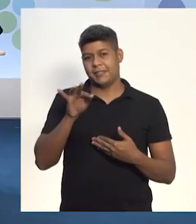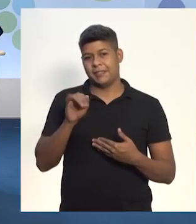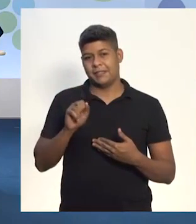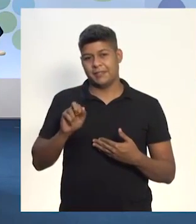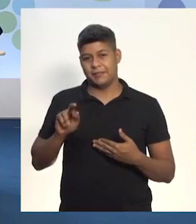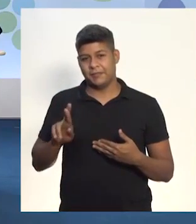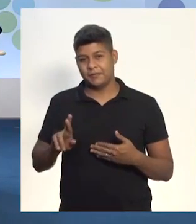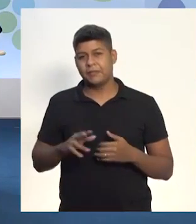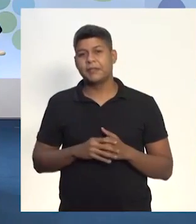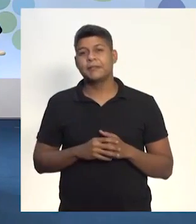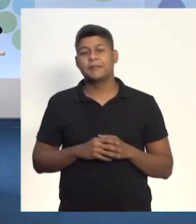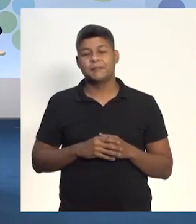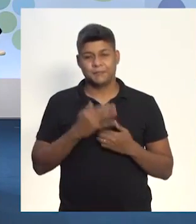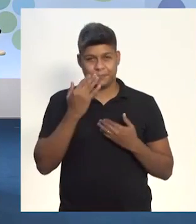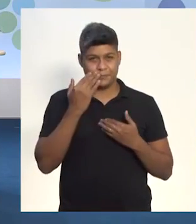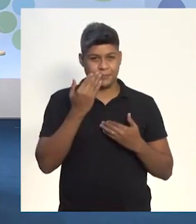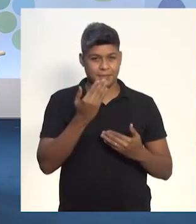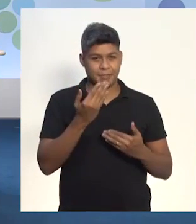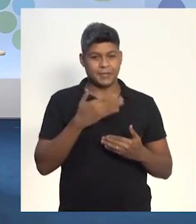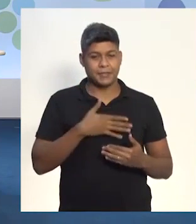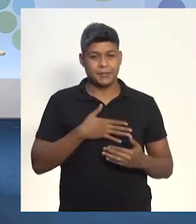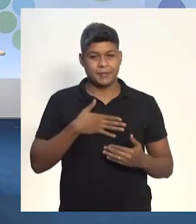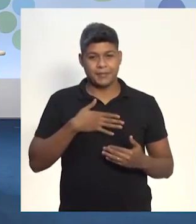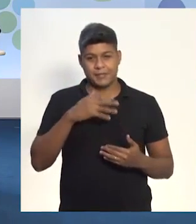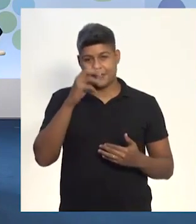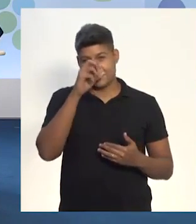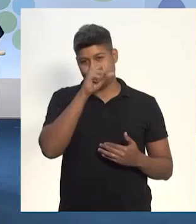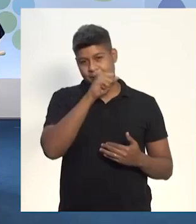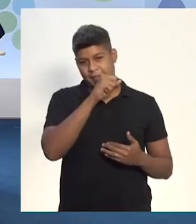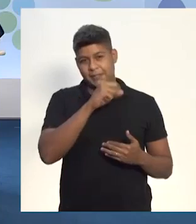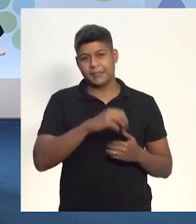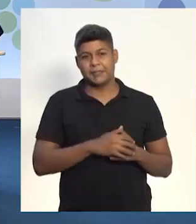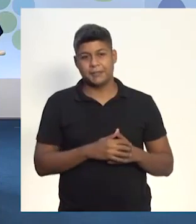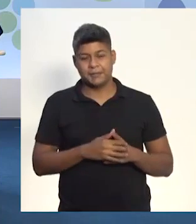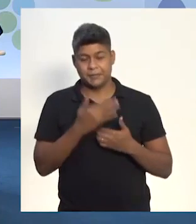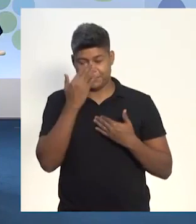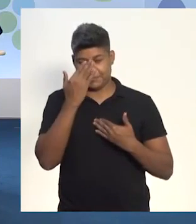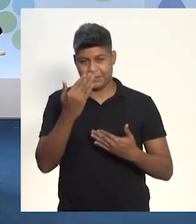conosco. Obrigada, Maria. Foi um prazer aprender com vocês. O prazer foi